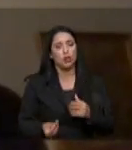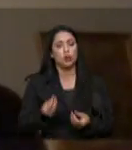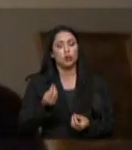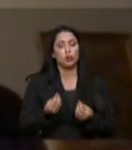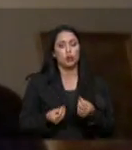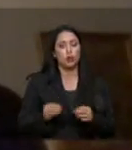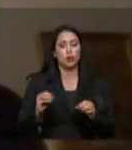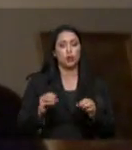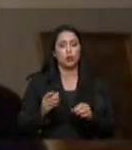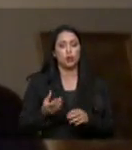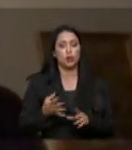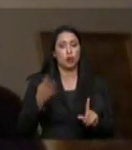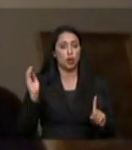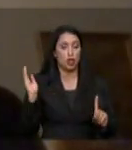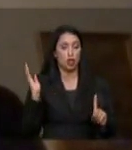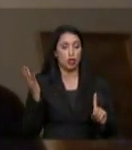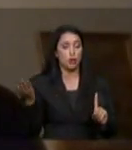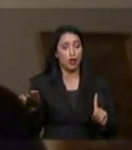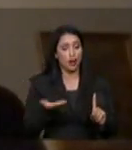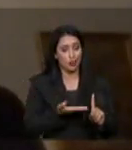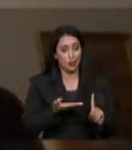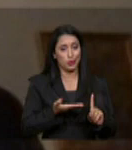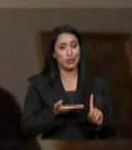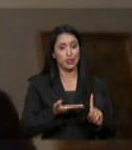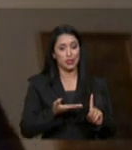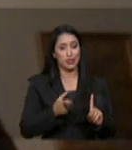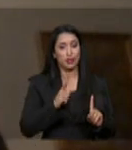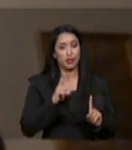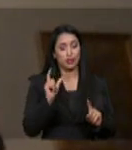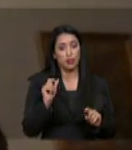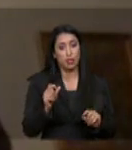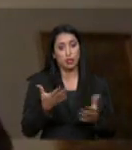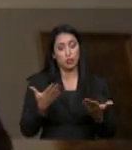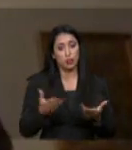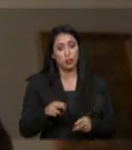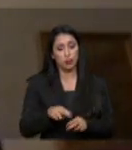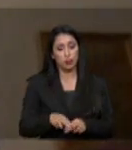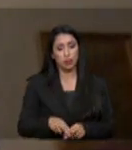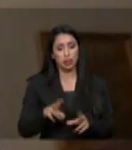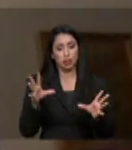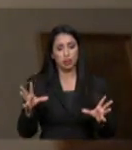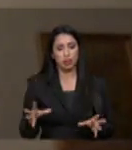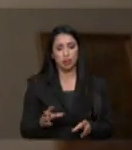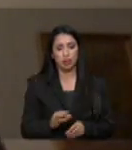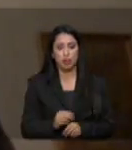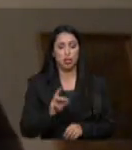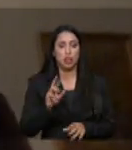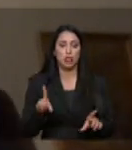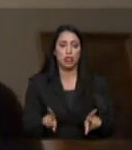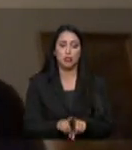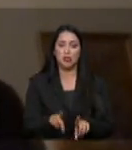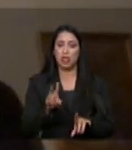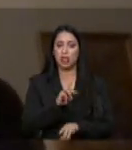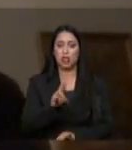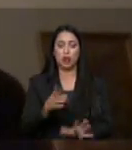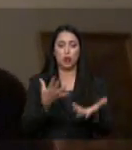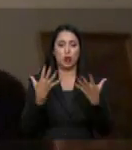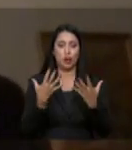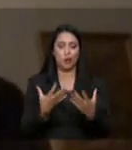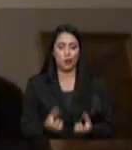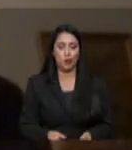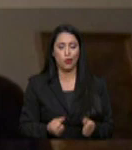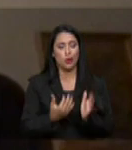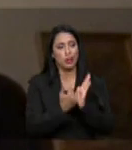imputada ao acusado tão por essas razões em síntese também não apoio essa